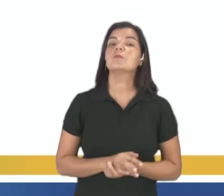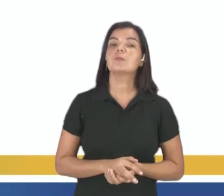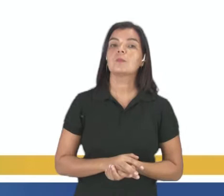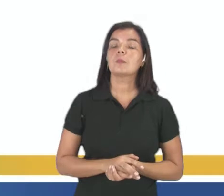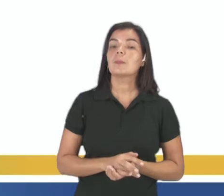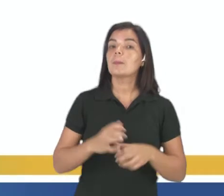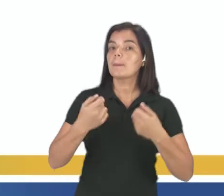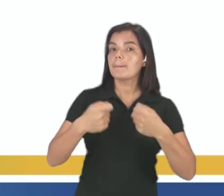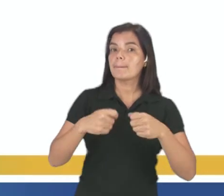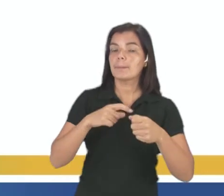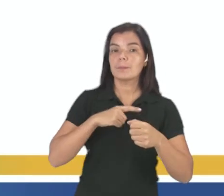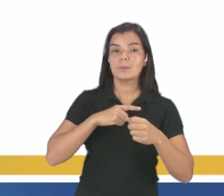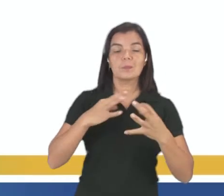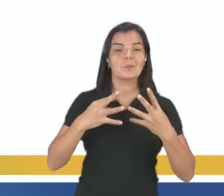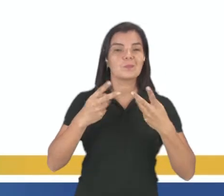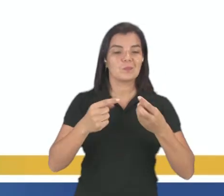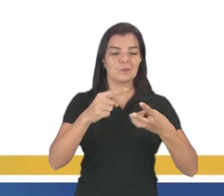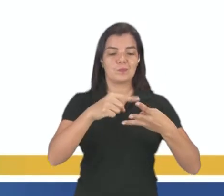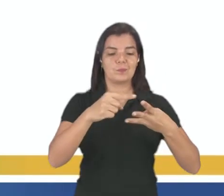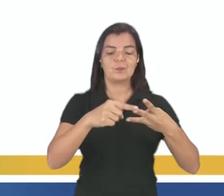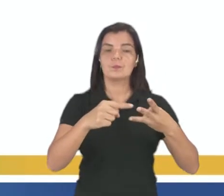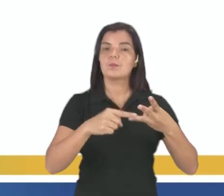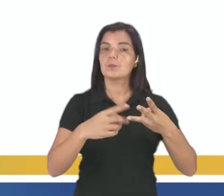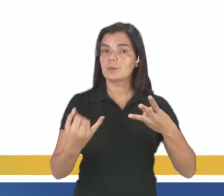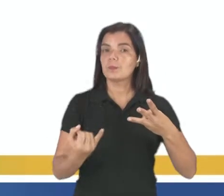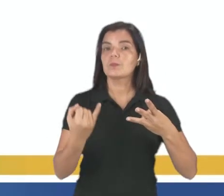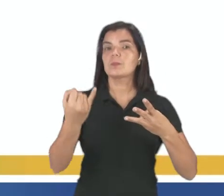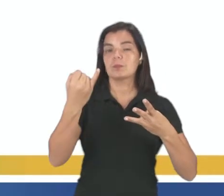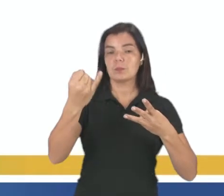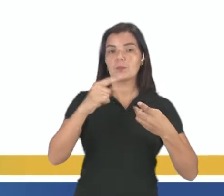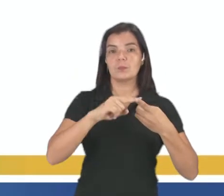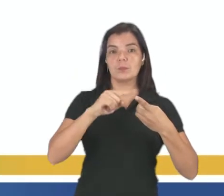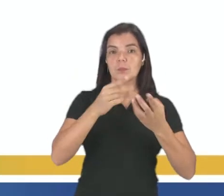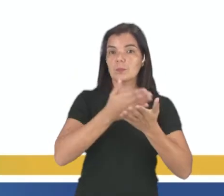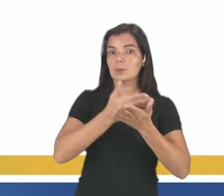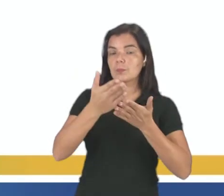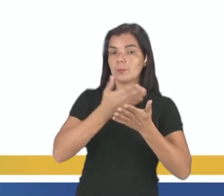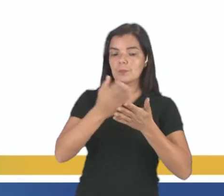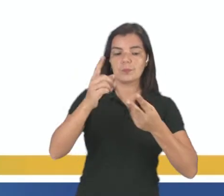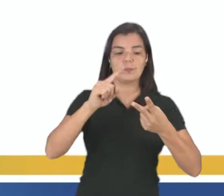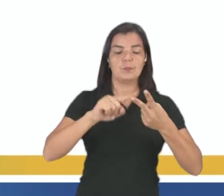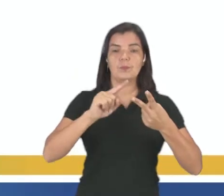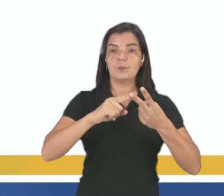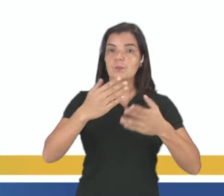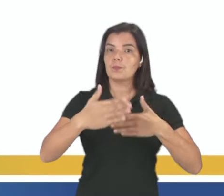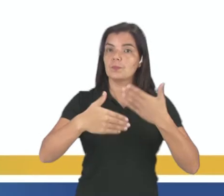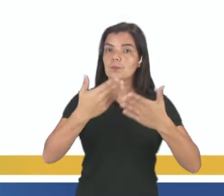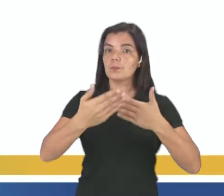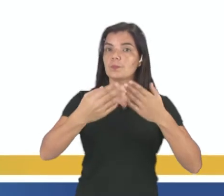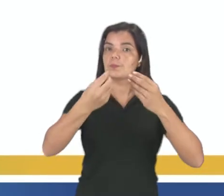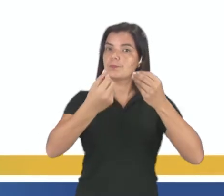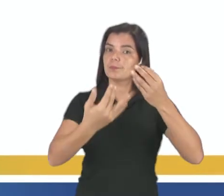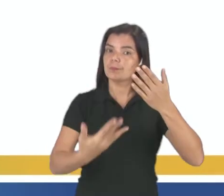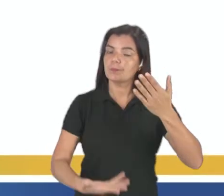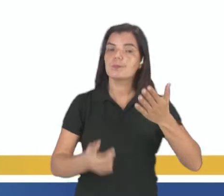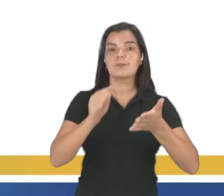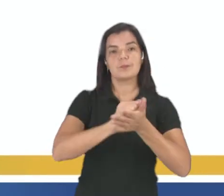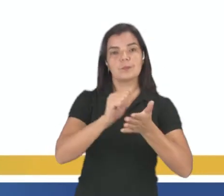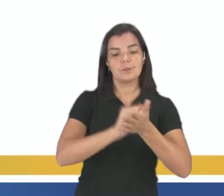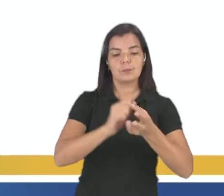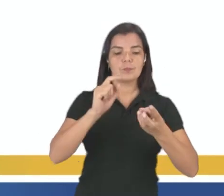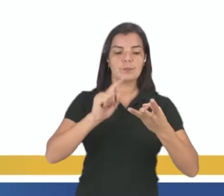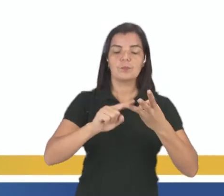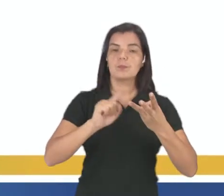argumentativo, tá? Ele tem 3 pontos muito importantes, que seria a introdução, o